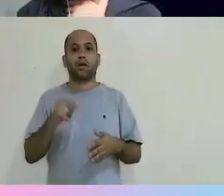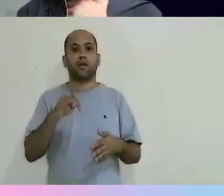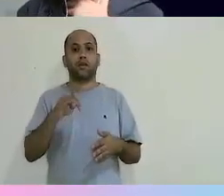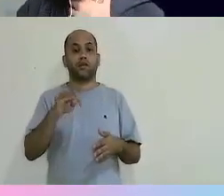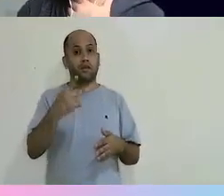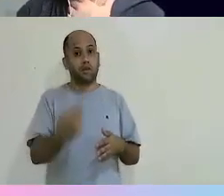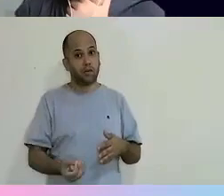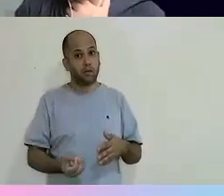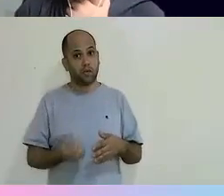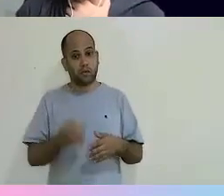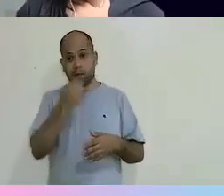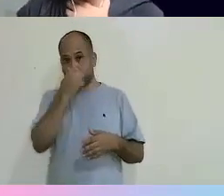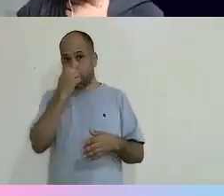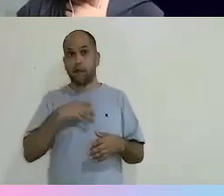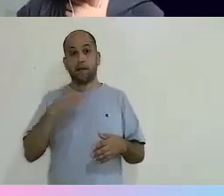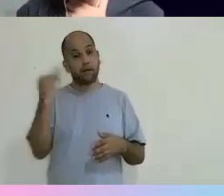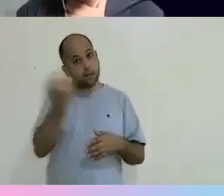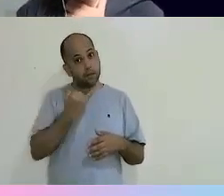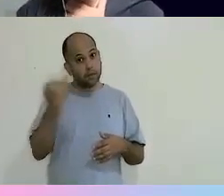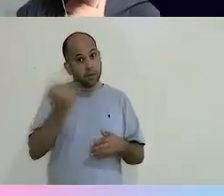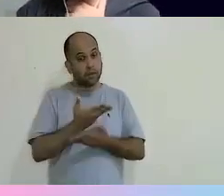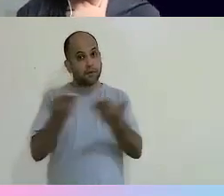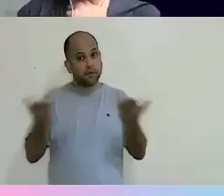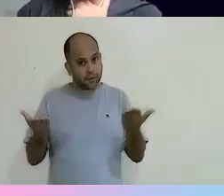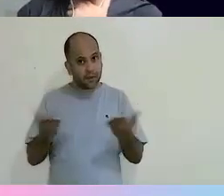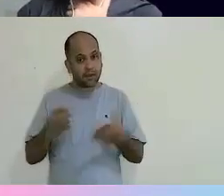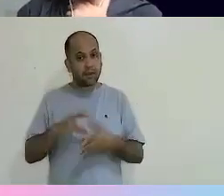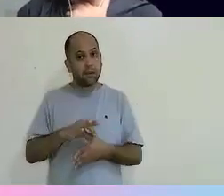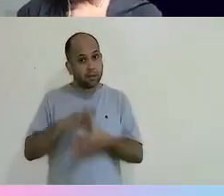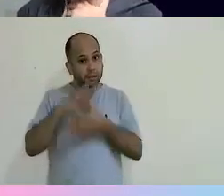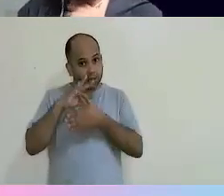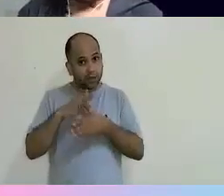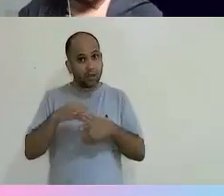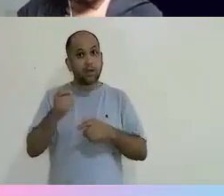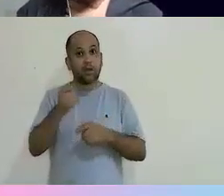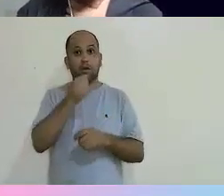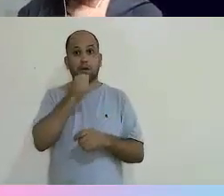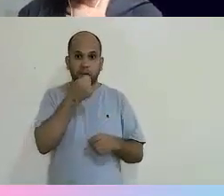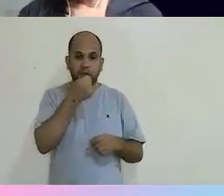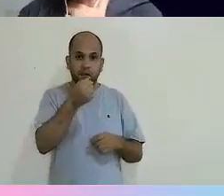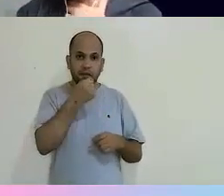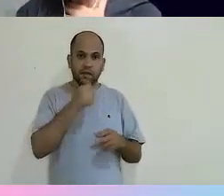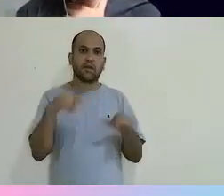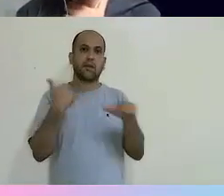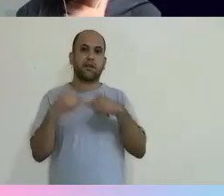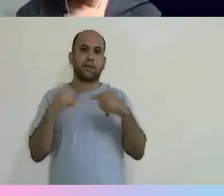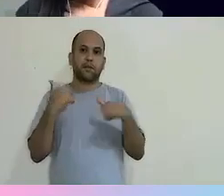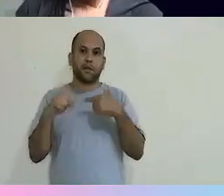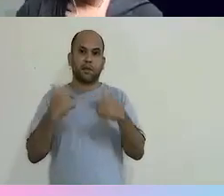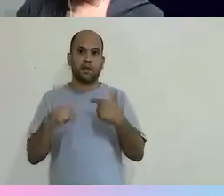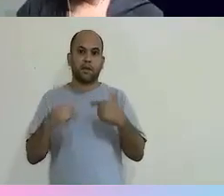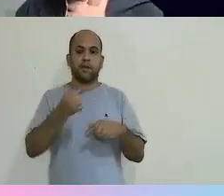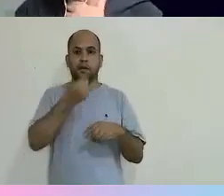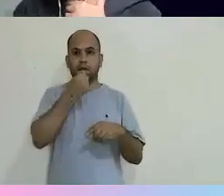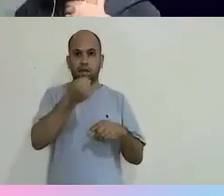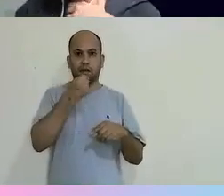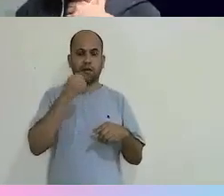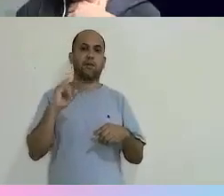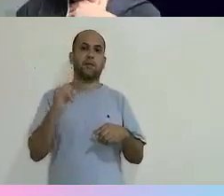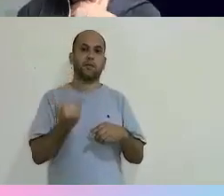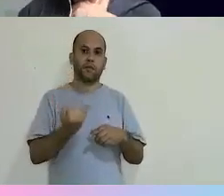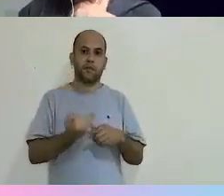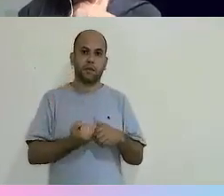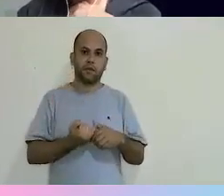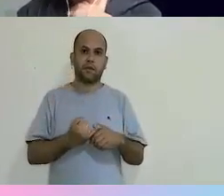você. Isso é muito importante para você se posicionar em uma entrevista de emprego, uma entrevista para uma oportunidade, nem necessariamente